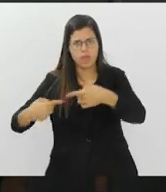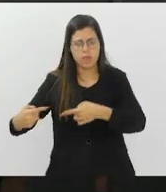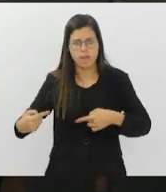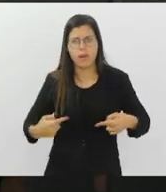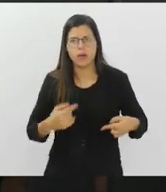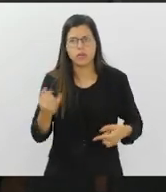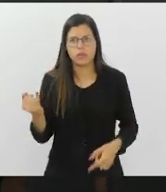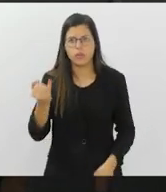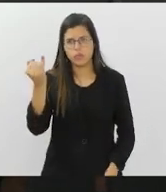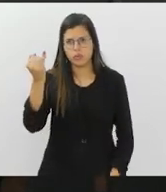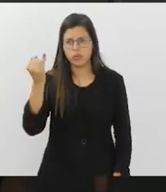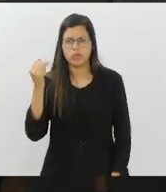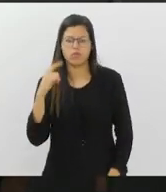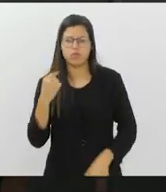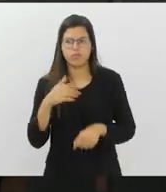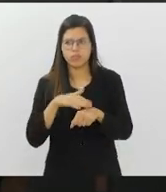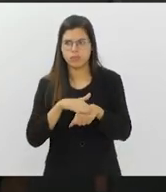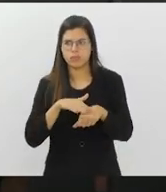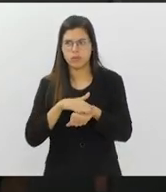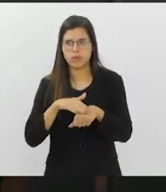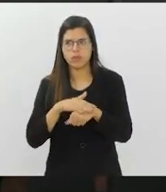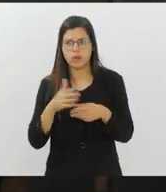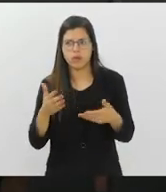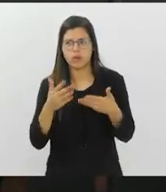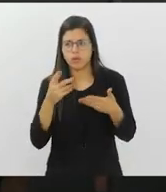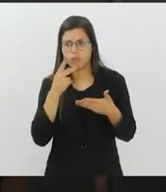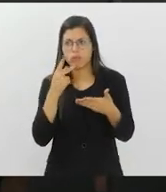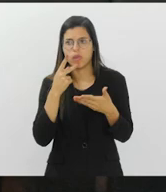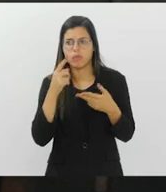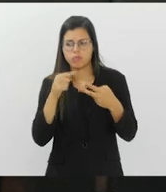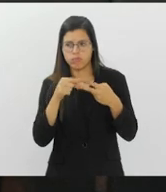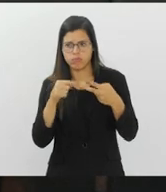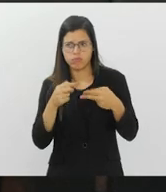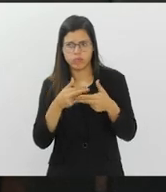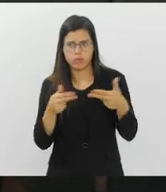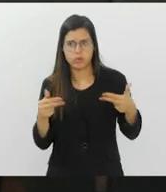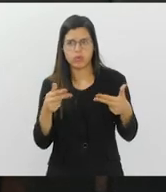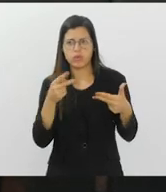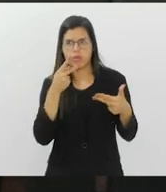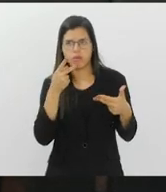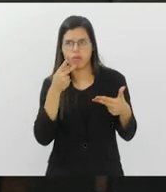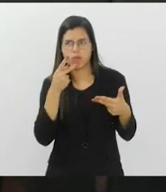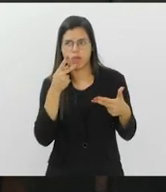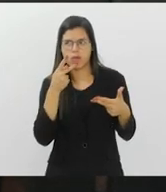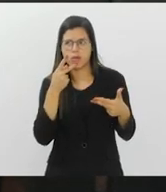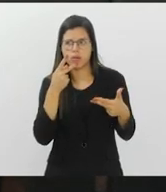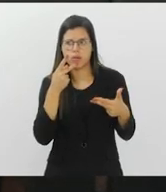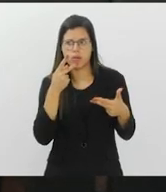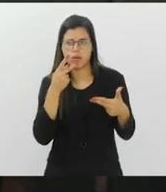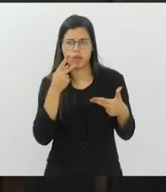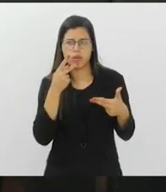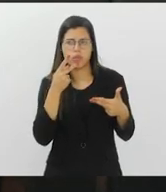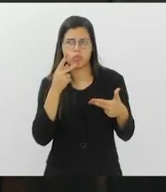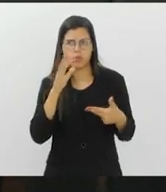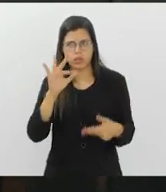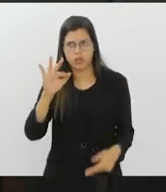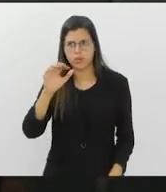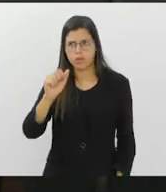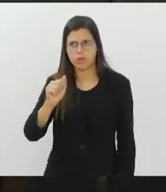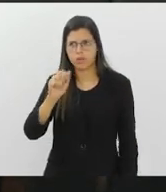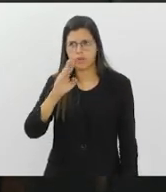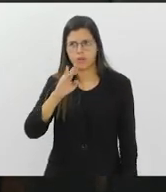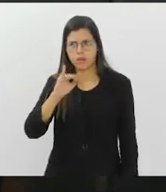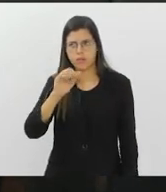essa nossa conversa. Agora, queria colocar dois pontos aqui que foi mencionado por questão da Fabiane. Primeiro, que a agência